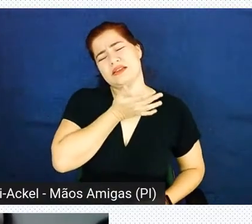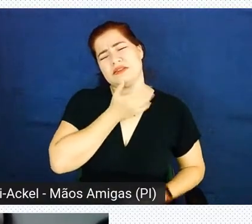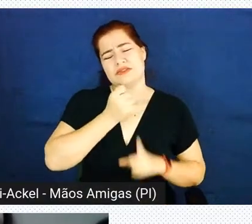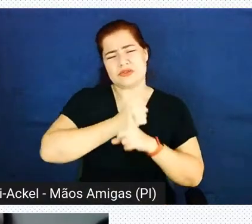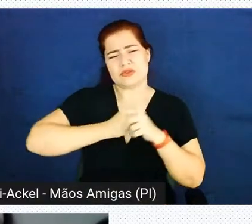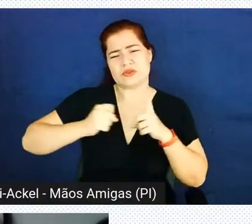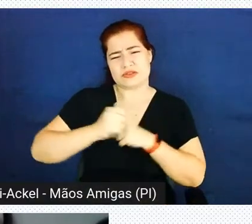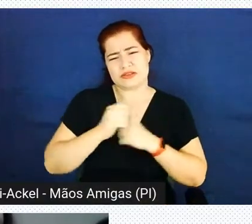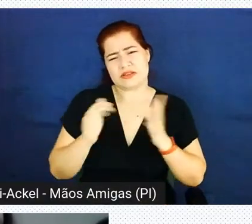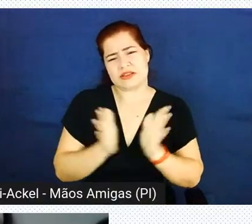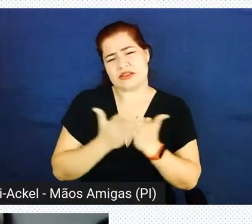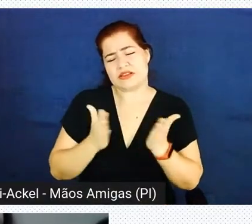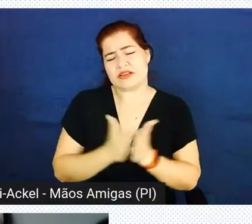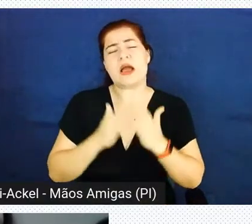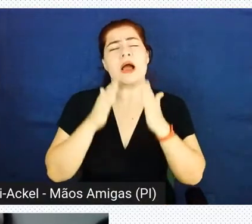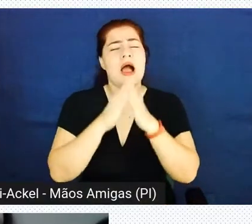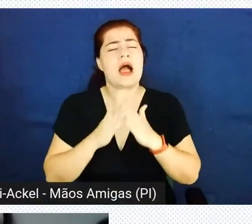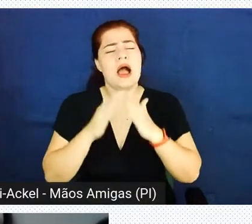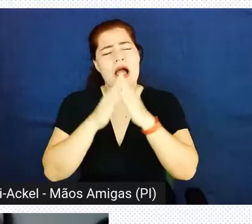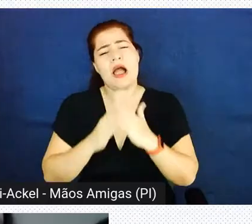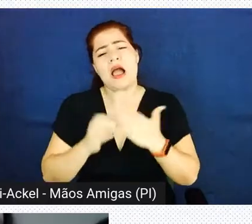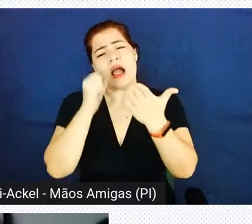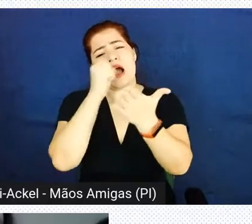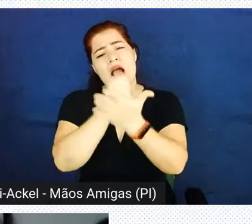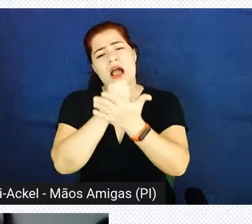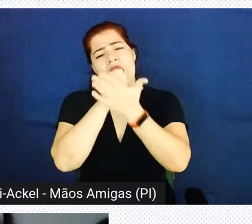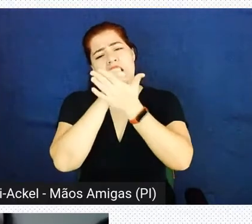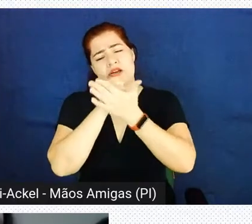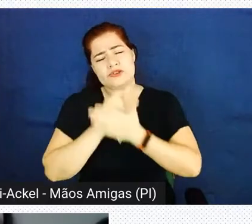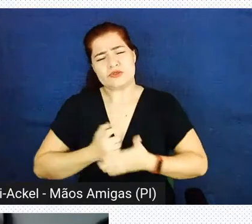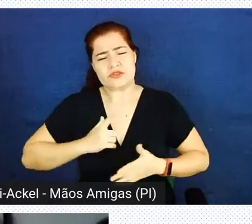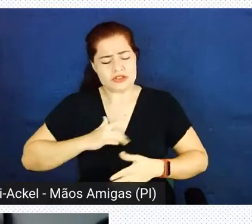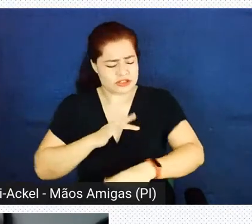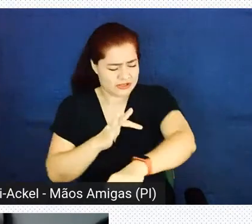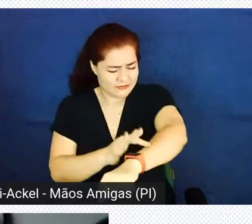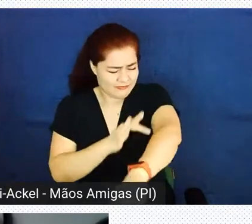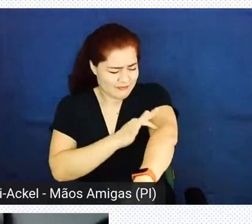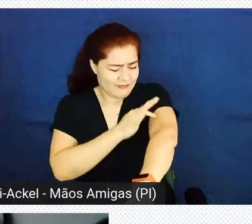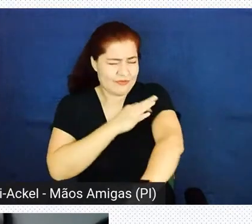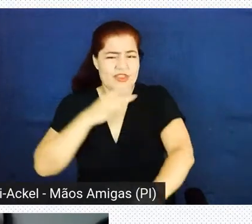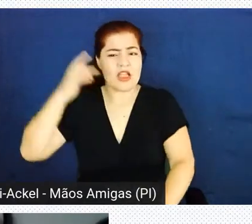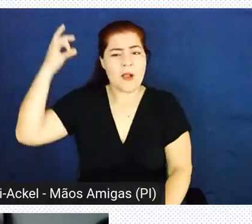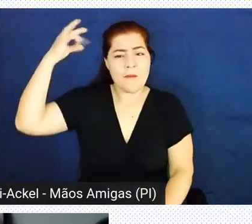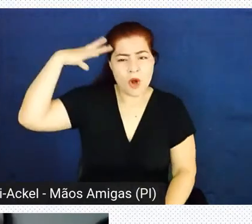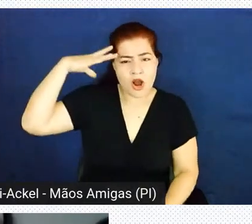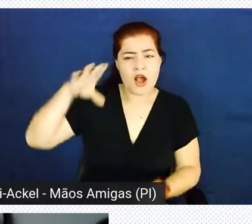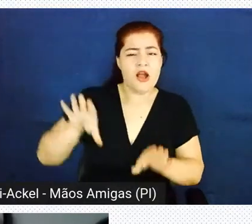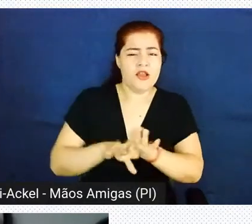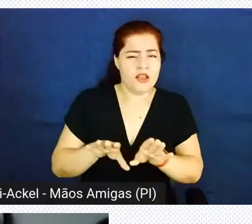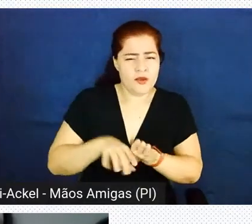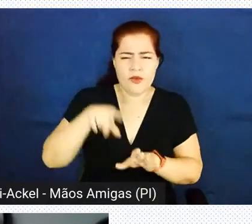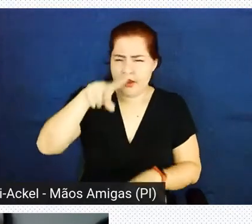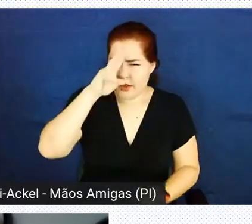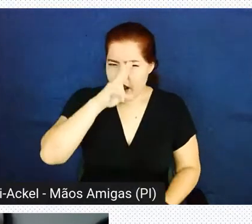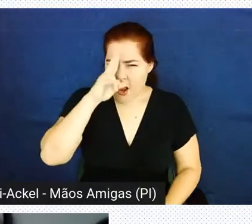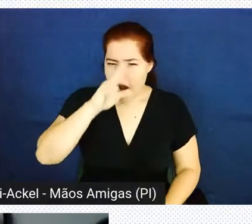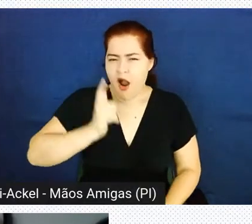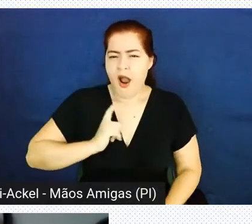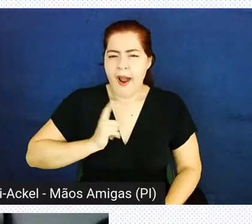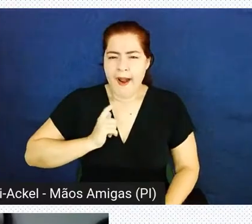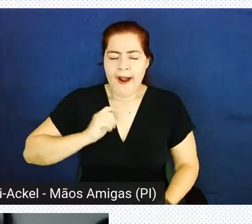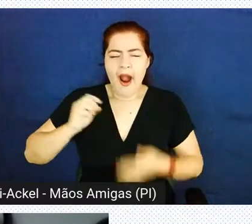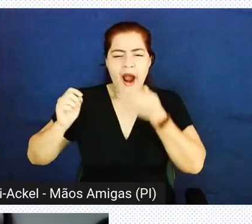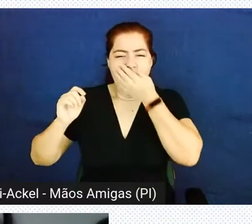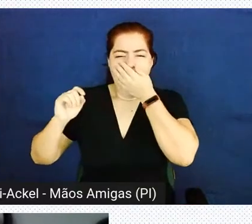social, rogando ajuda, as ulcerações morais, né? Quem não lembra aqui de